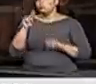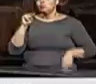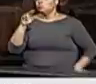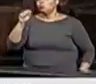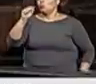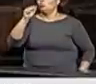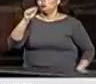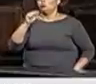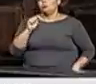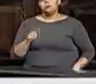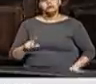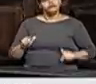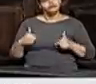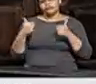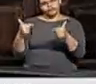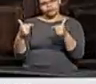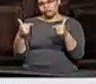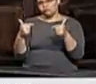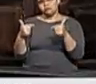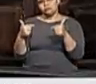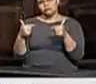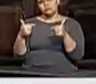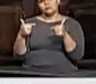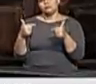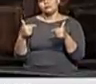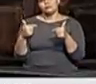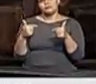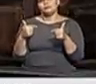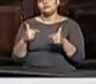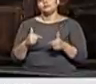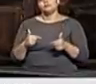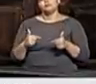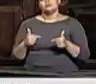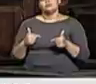Nunca tomou uma iniciativa